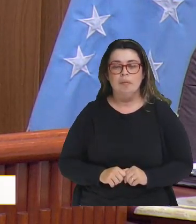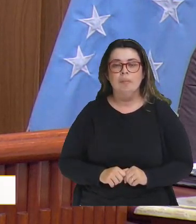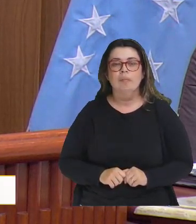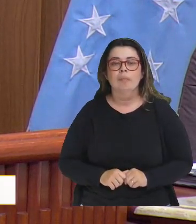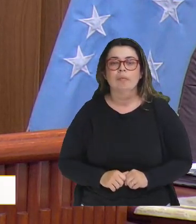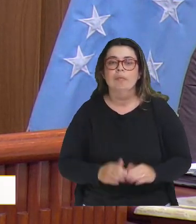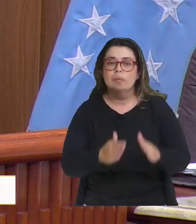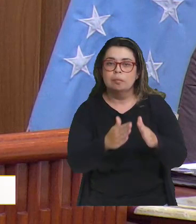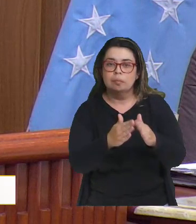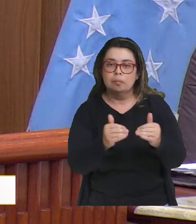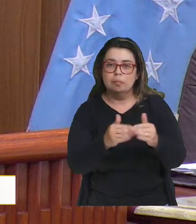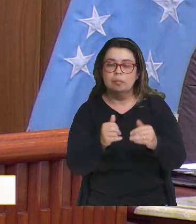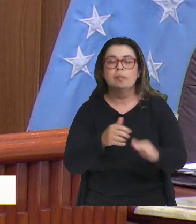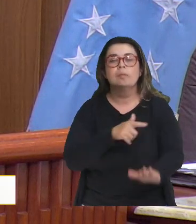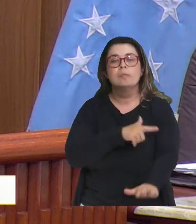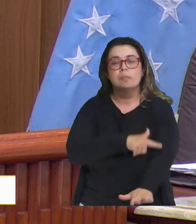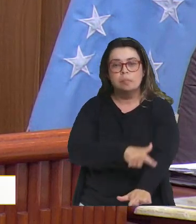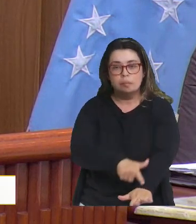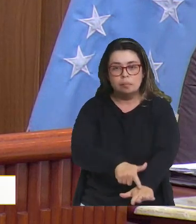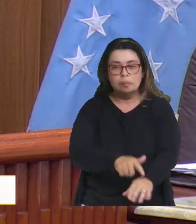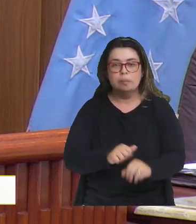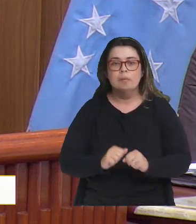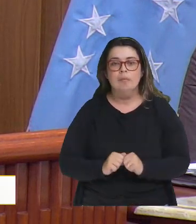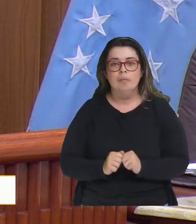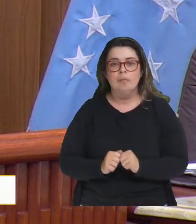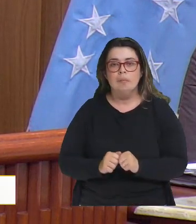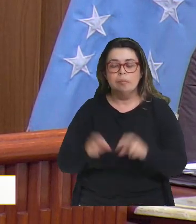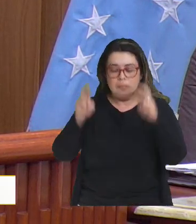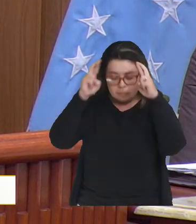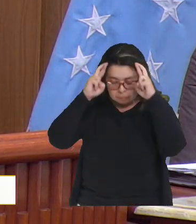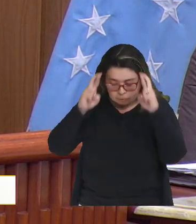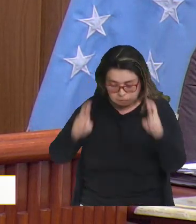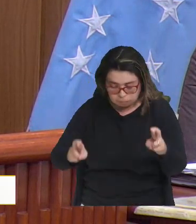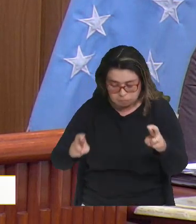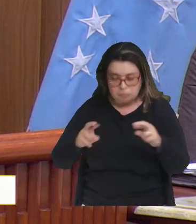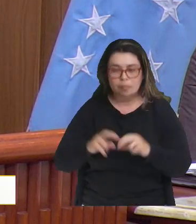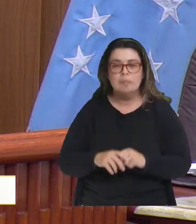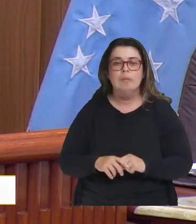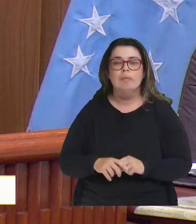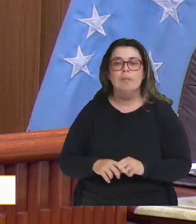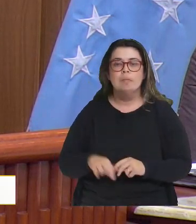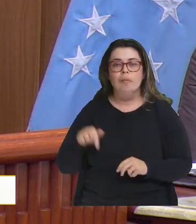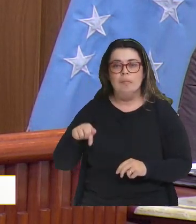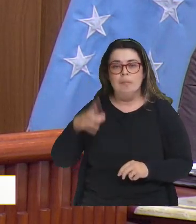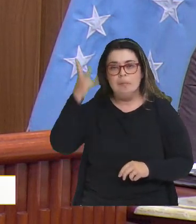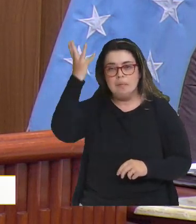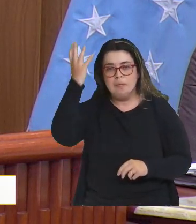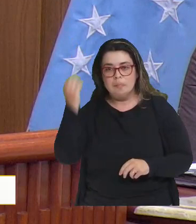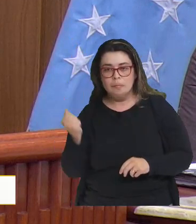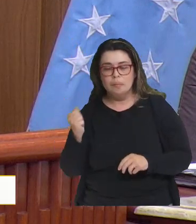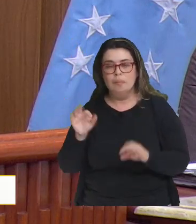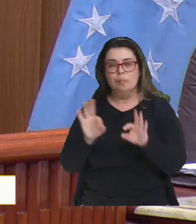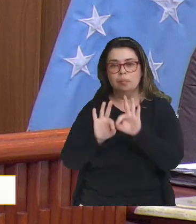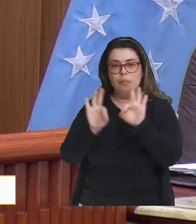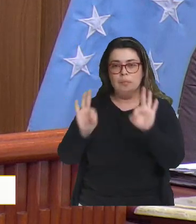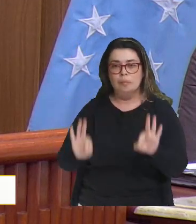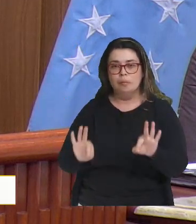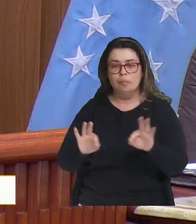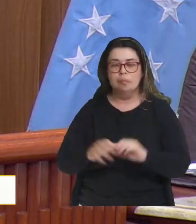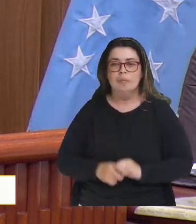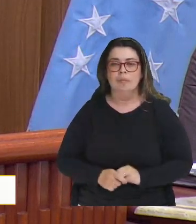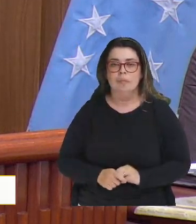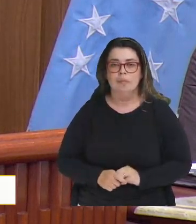requerendo respeitosamente o apoio dos colegas vereadores para aprovação da presente matéria. Muito obrigado, senhor presidente. Reservo meu